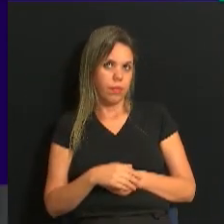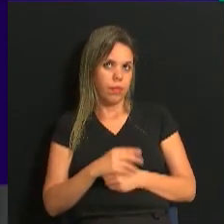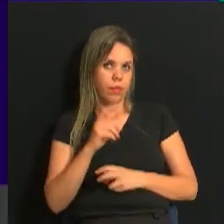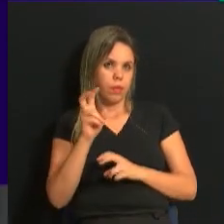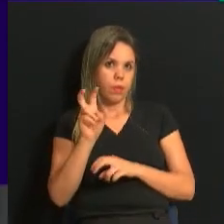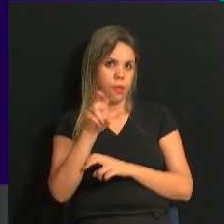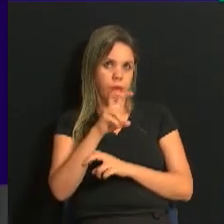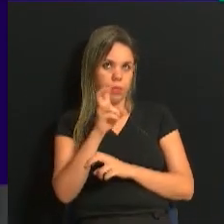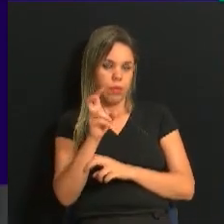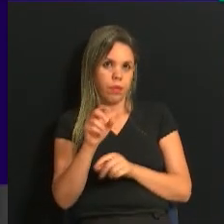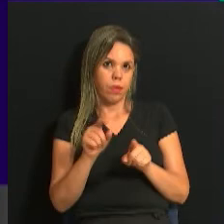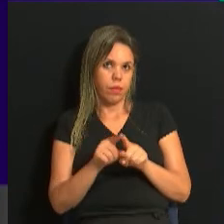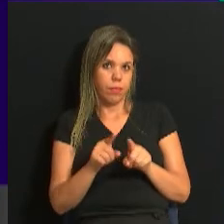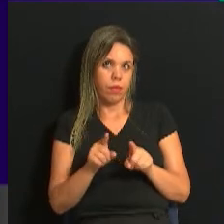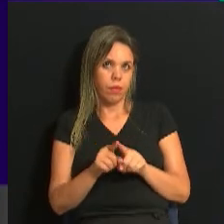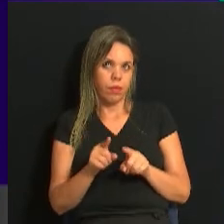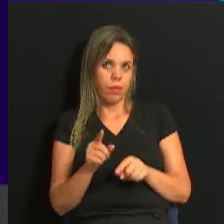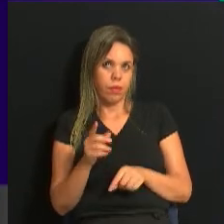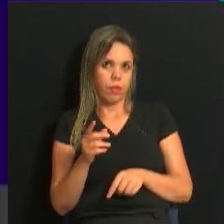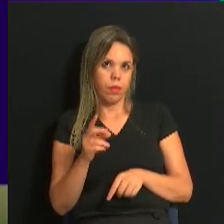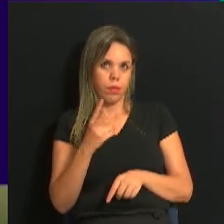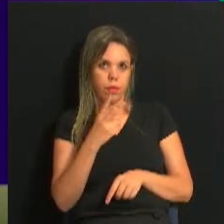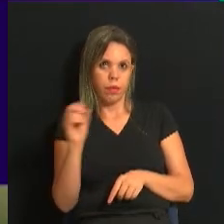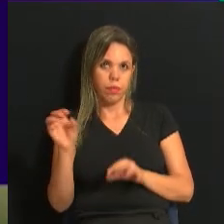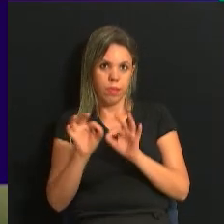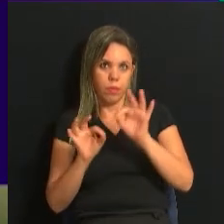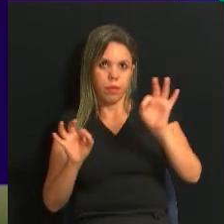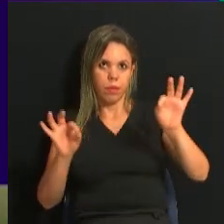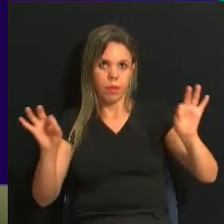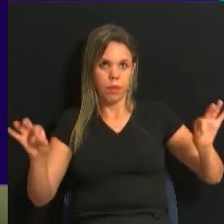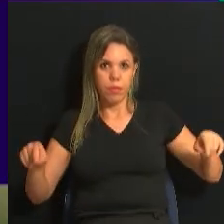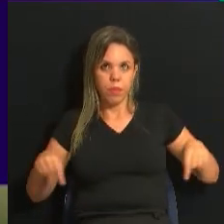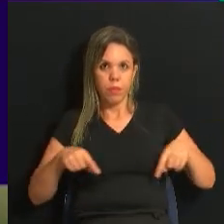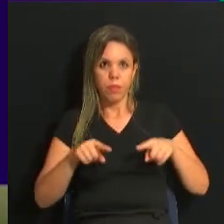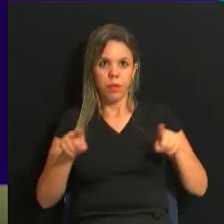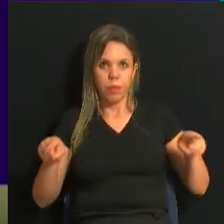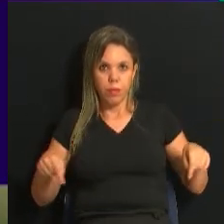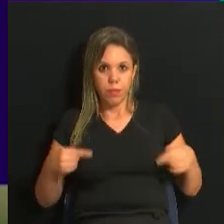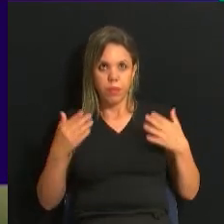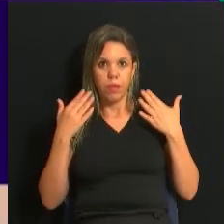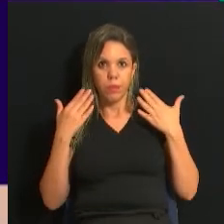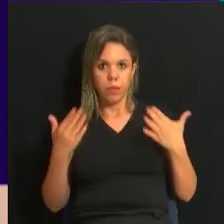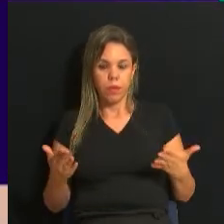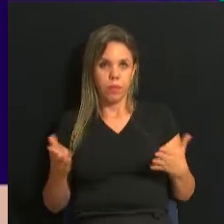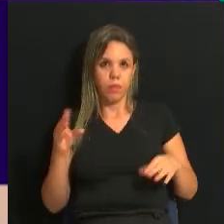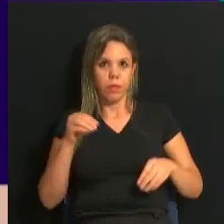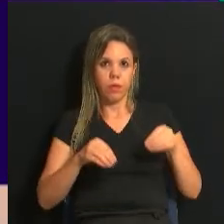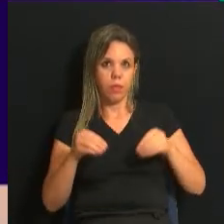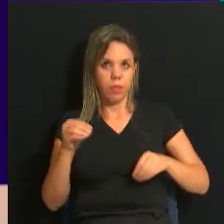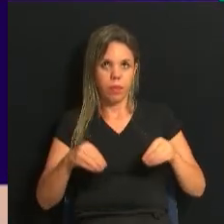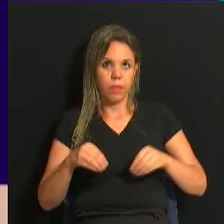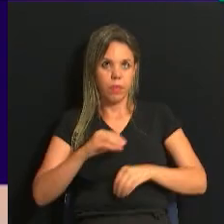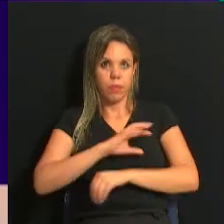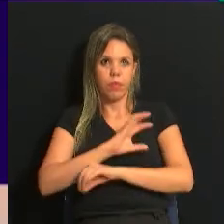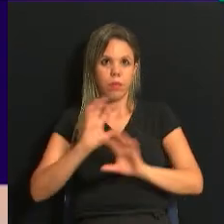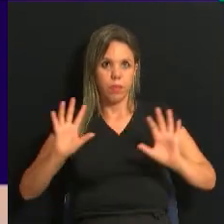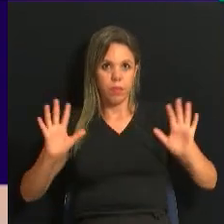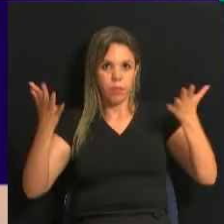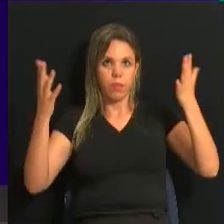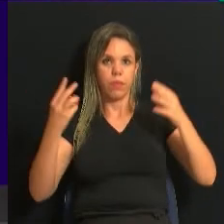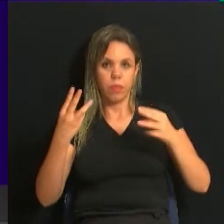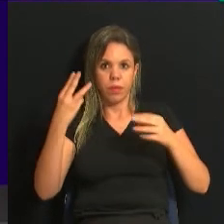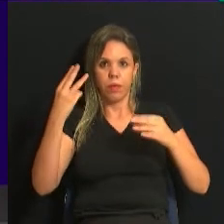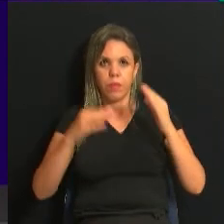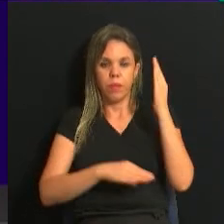Dinossauros. Com cerca de 200 metros quadrados de área, a exposição está montada na praça de eventos do 3º piso